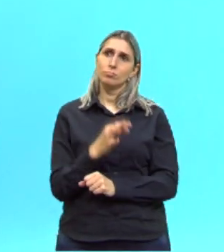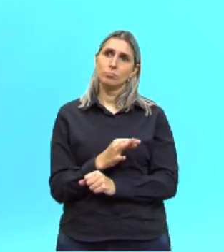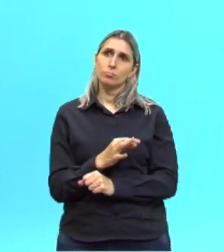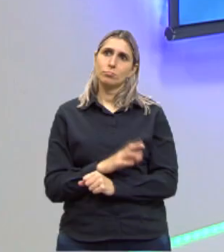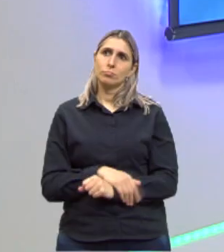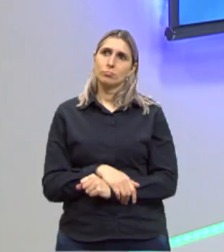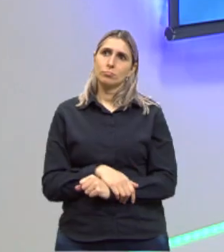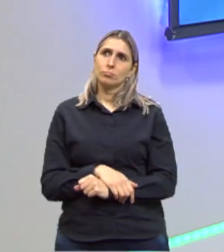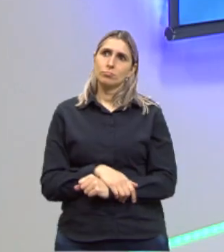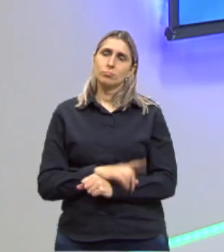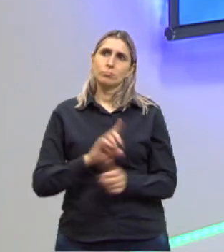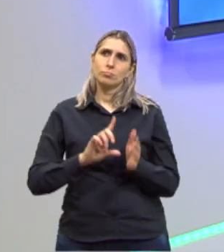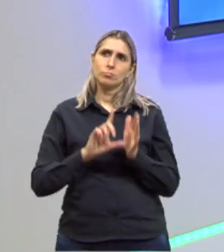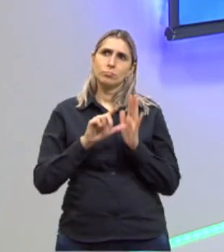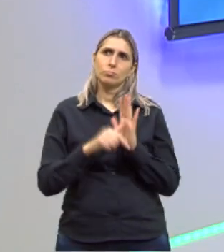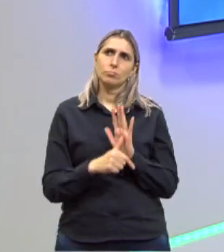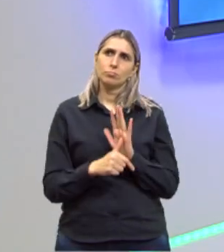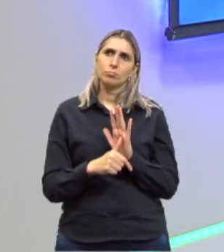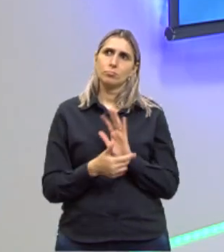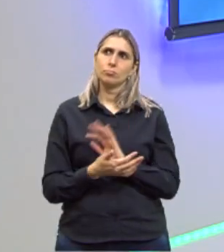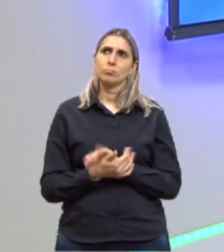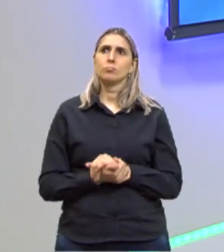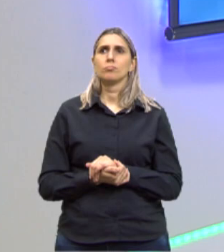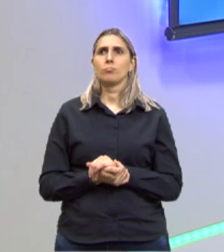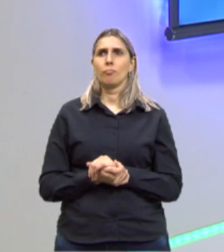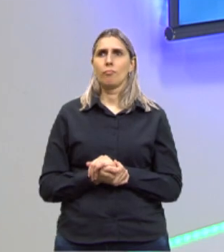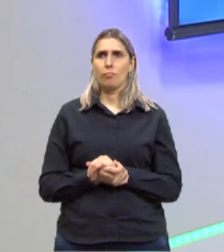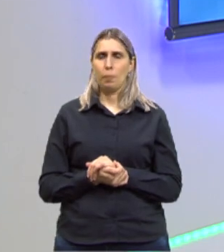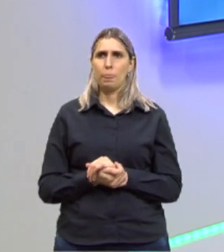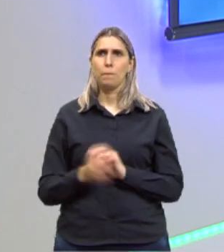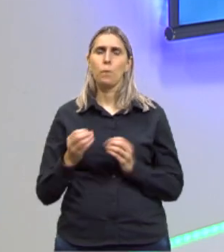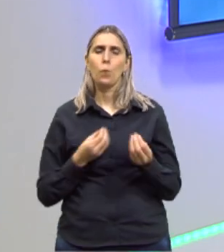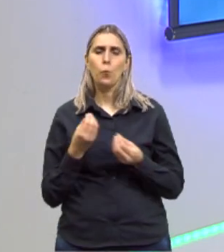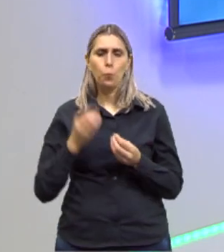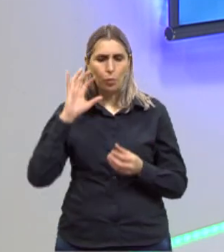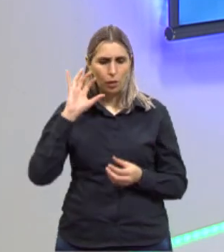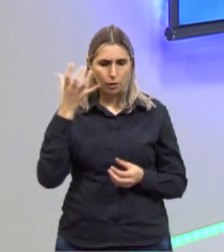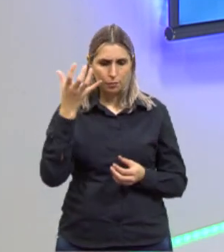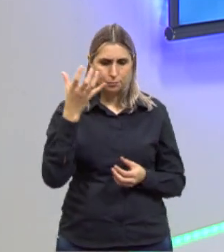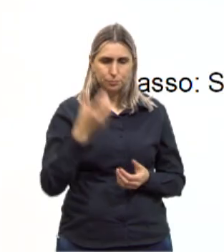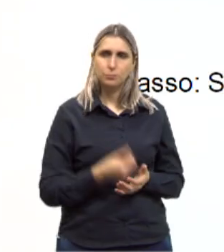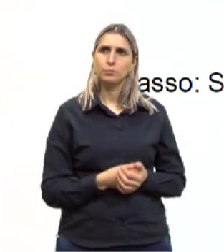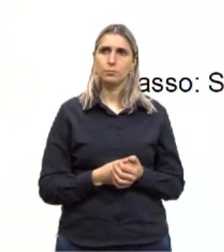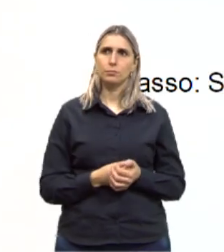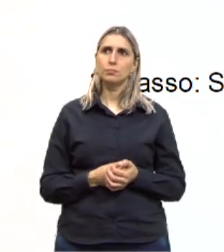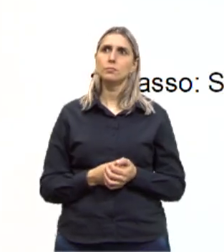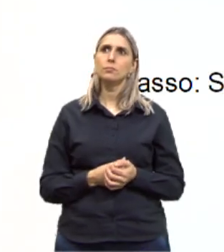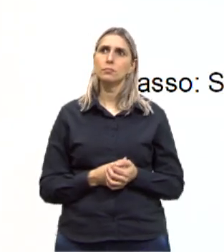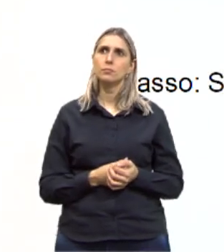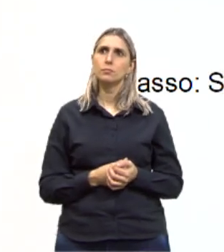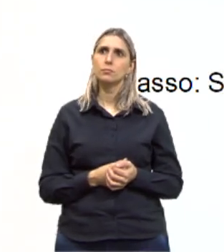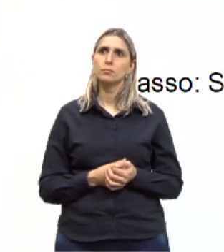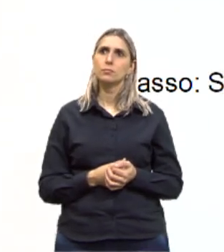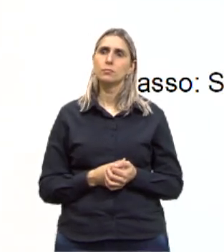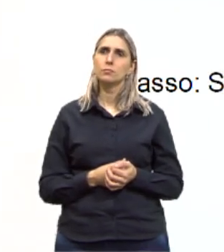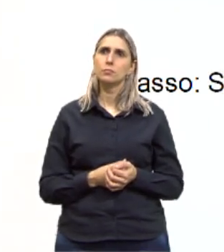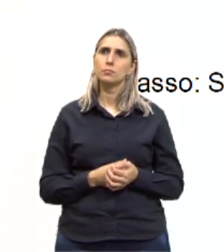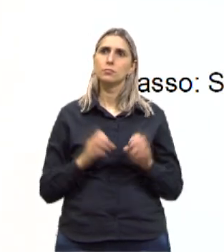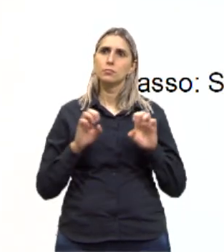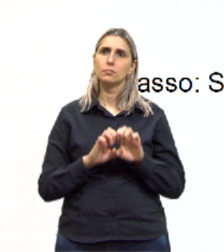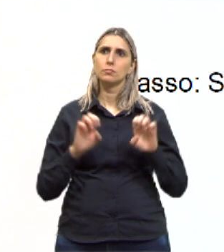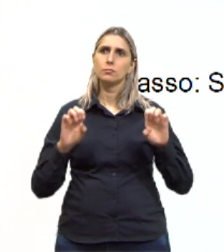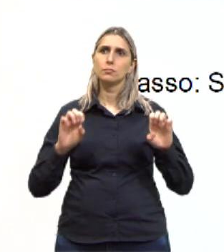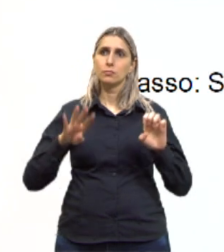Certo? Depois, vamos lá adiante. Como resolver uma equação que é uma